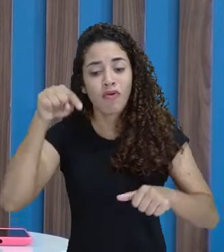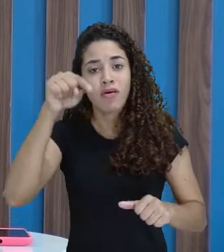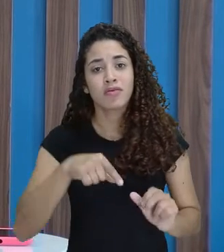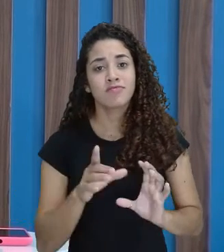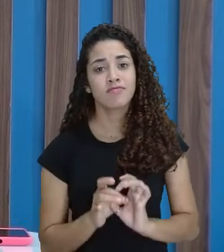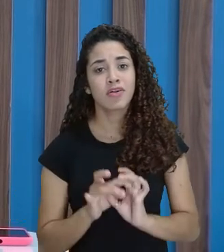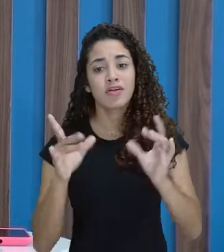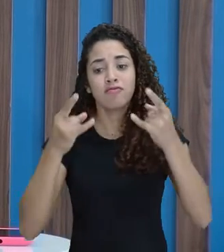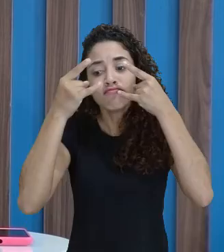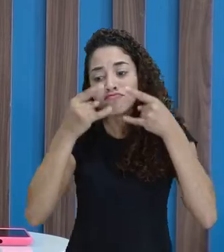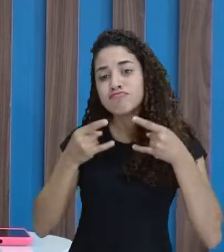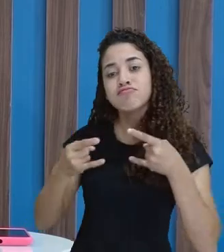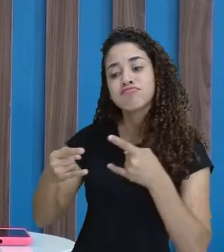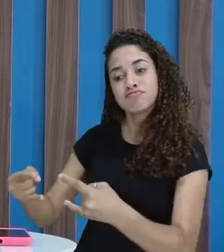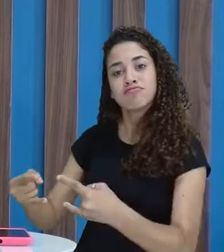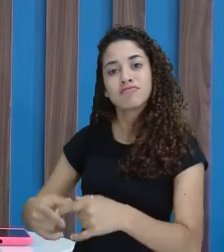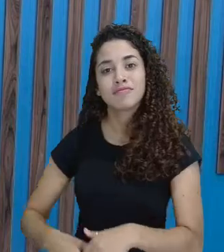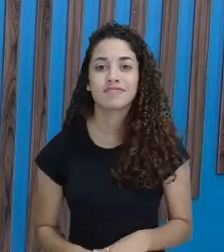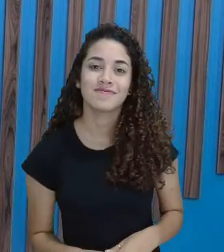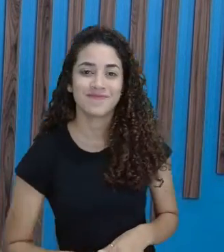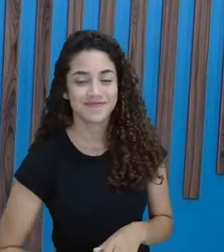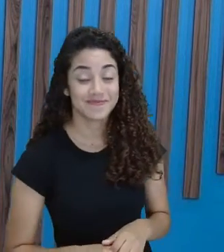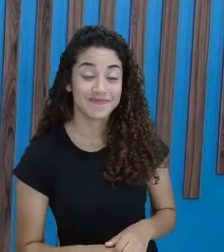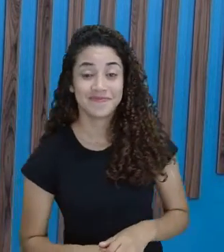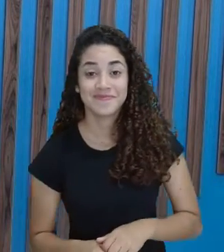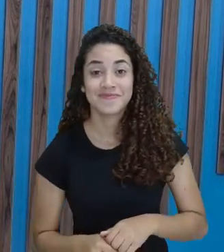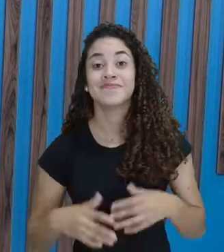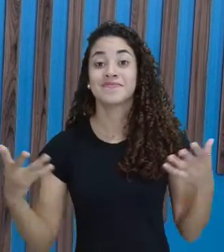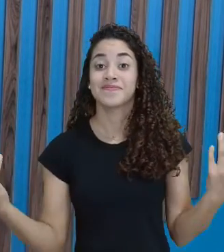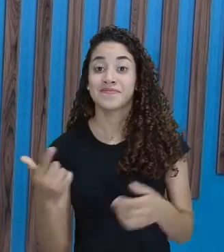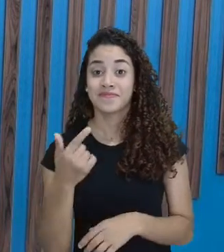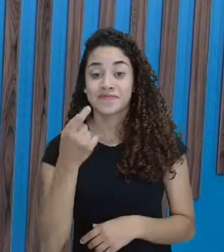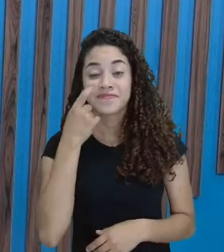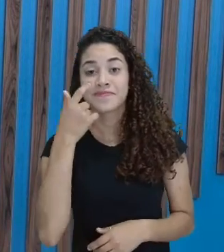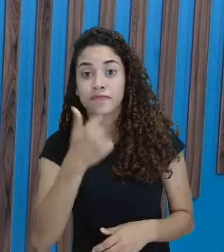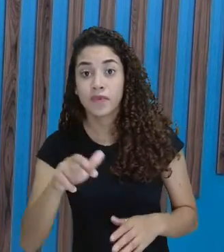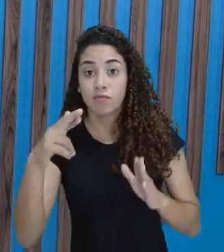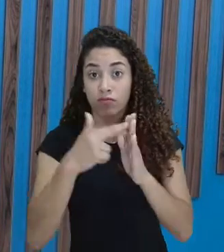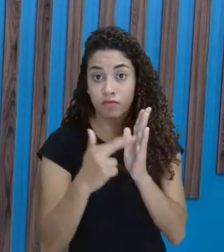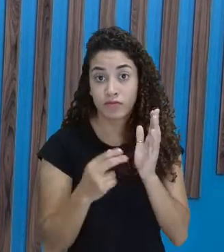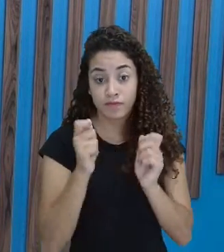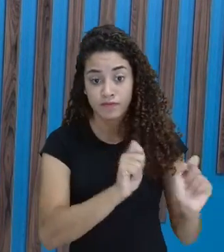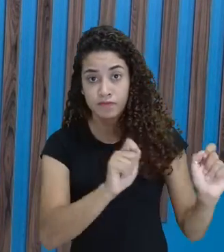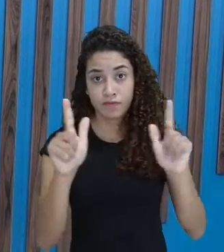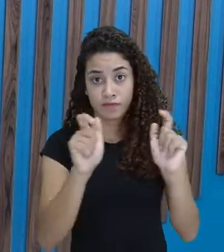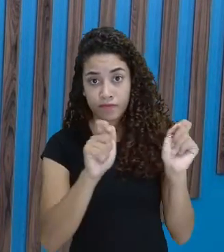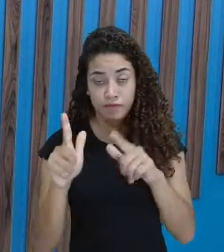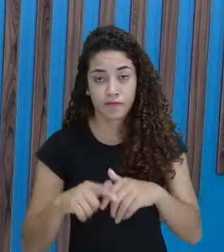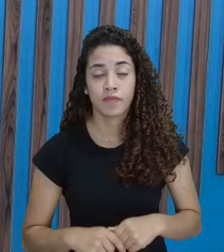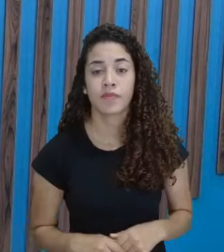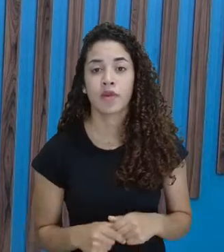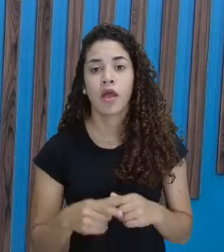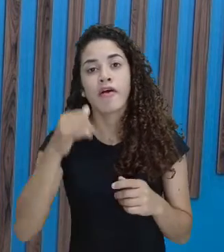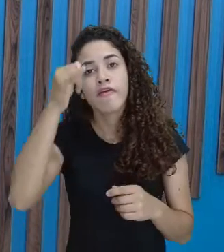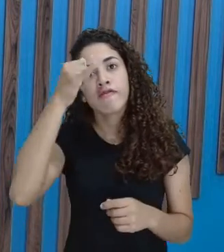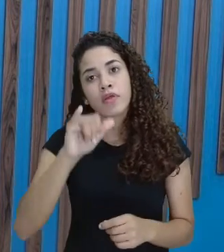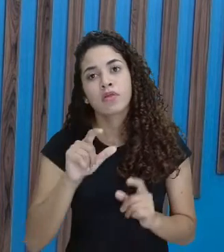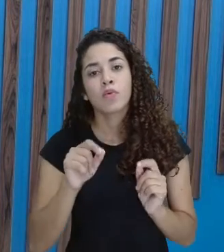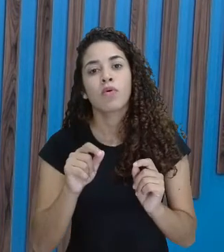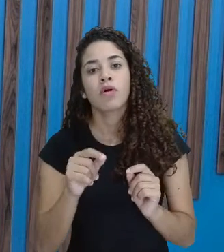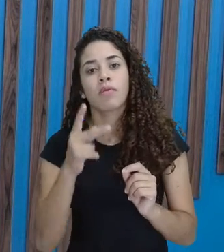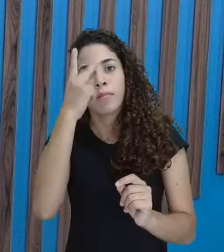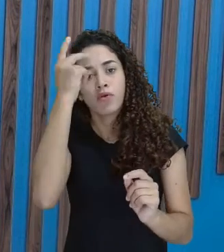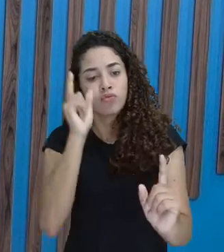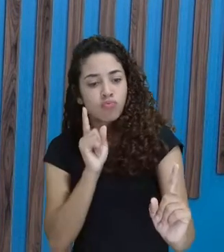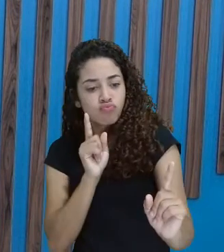da máscara. Olha aí. Agora vamos ver outras regrinhas aí no slide. Evitar o contato pessoal próximo